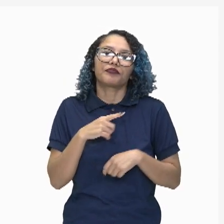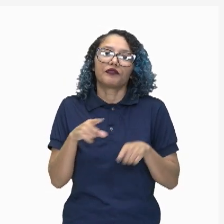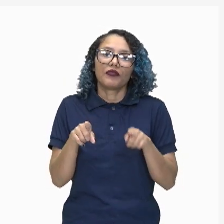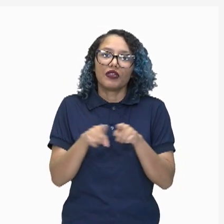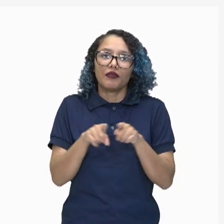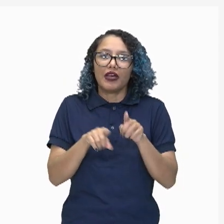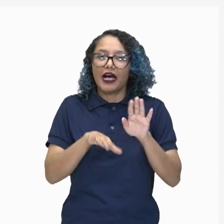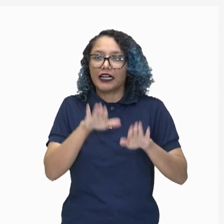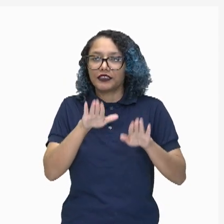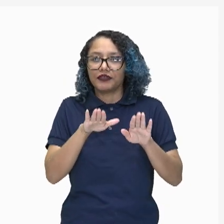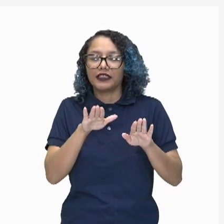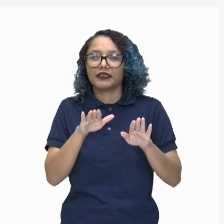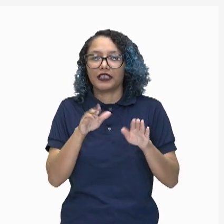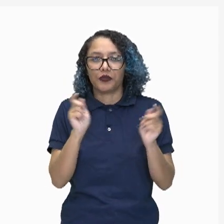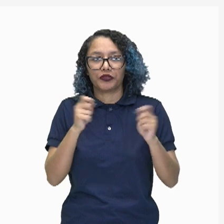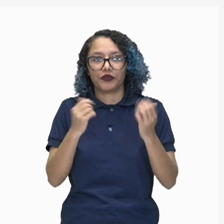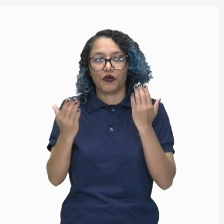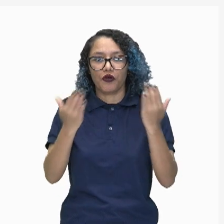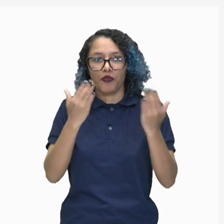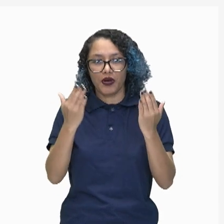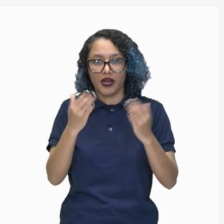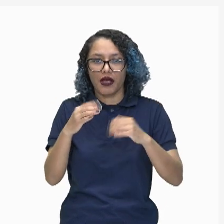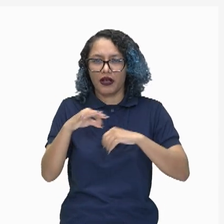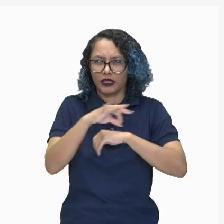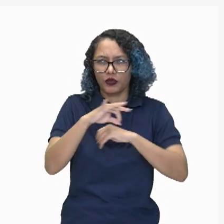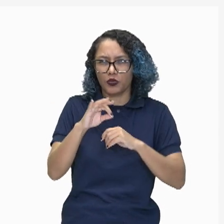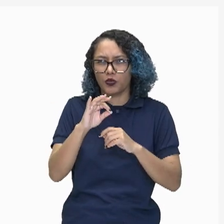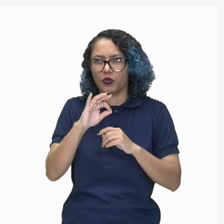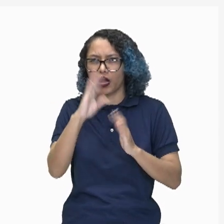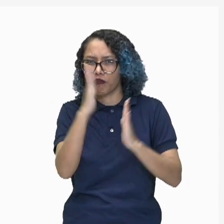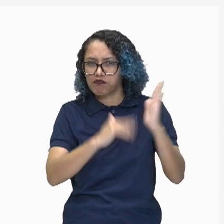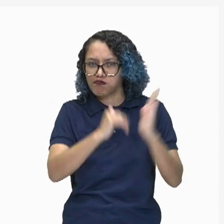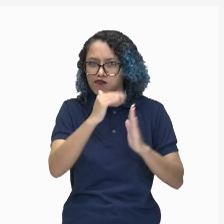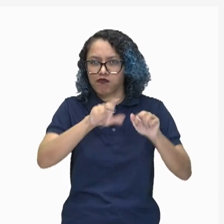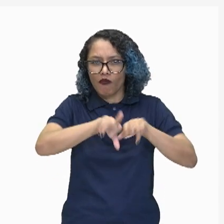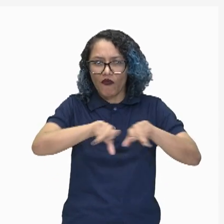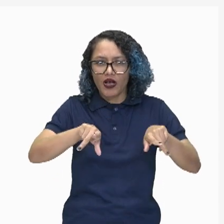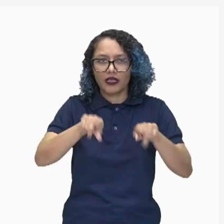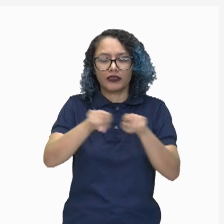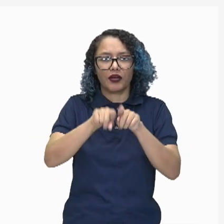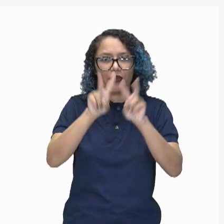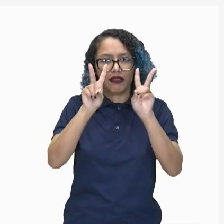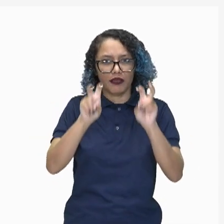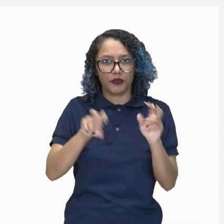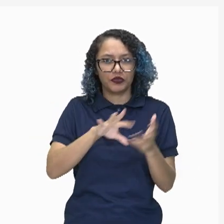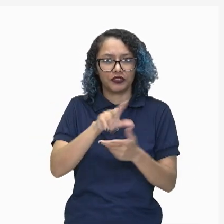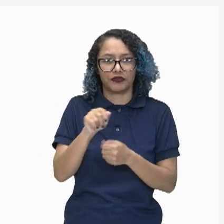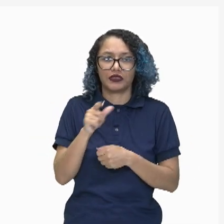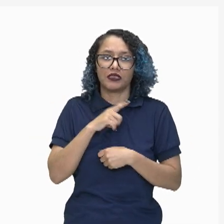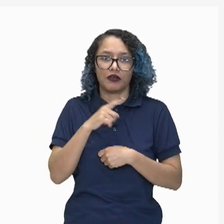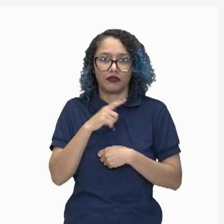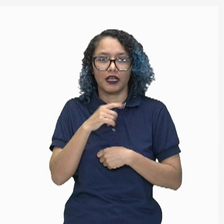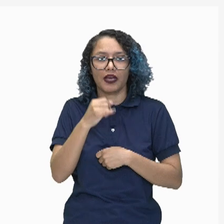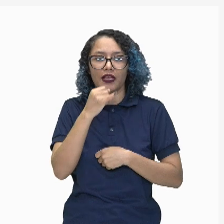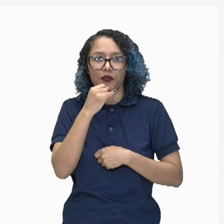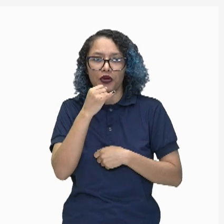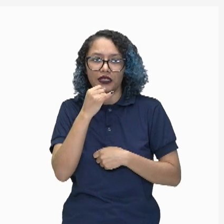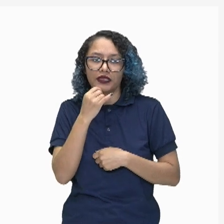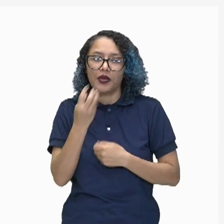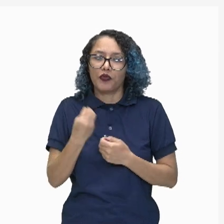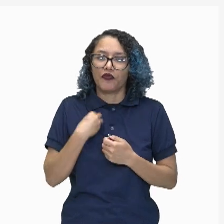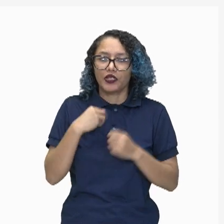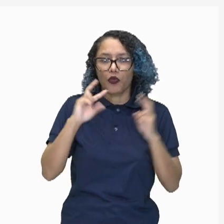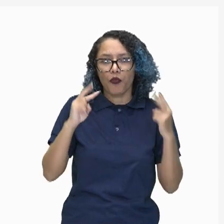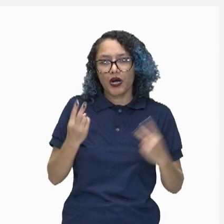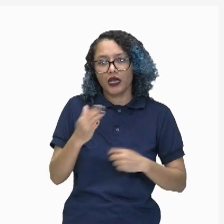vezes comparada à arquitetura e às artes plásticas, como falamos. Também temos os temas universais. Ele aborda questões como a condição humana,